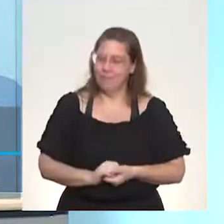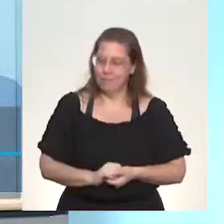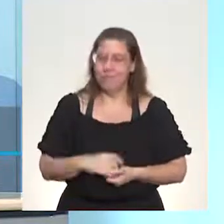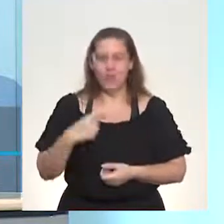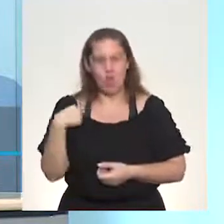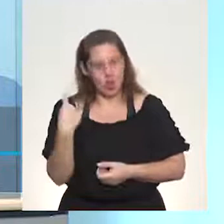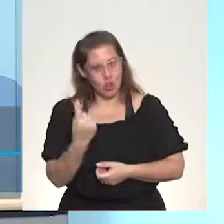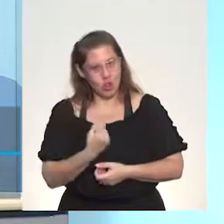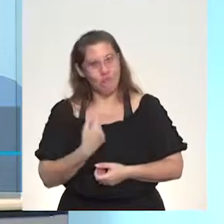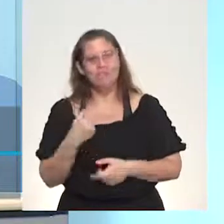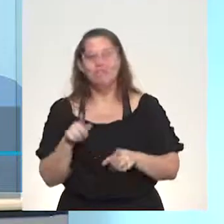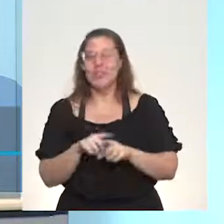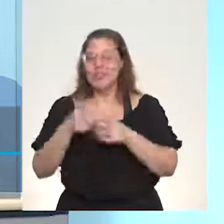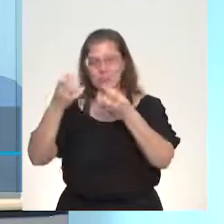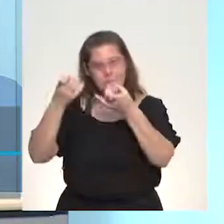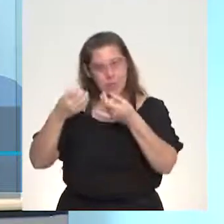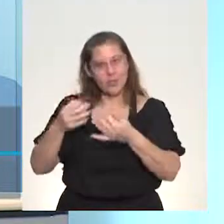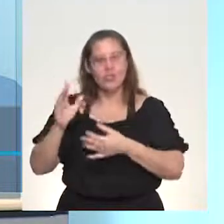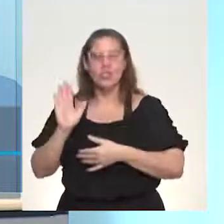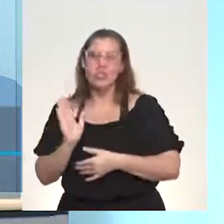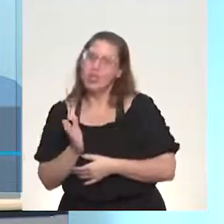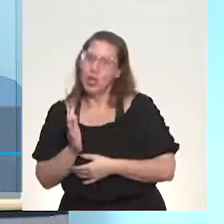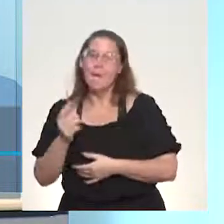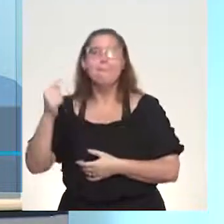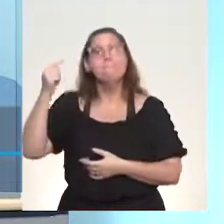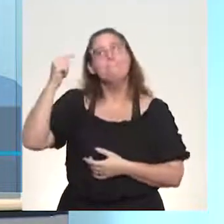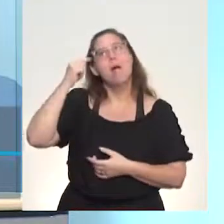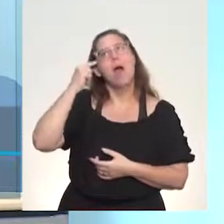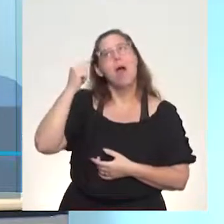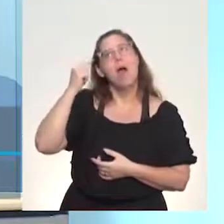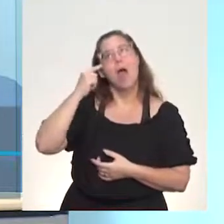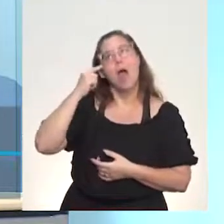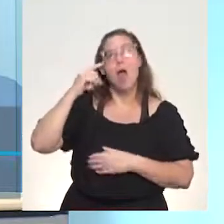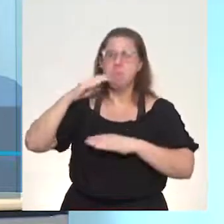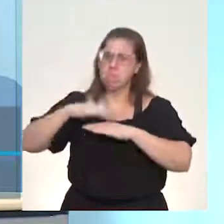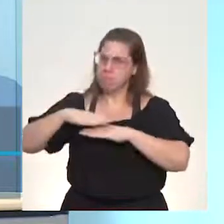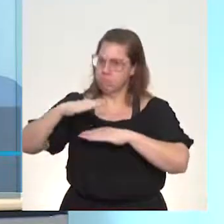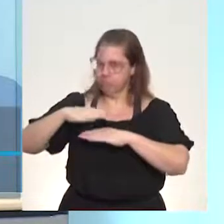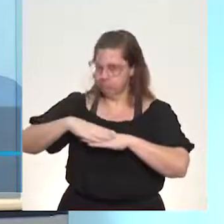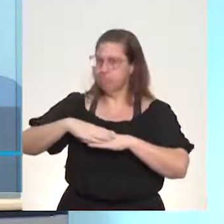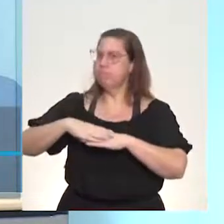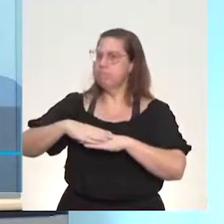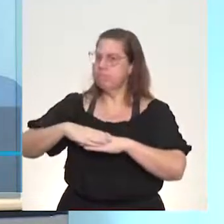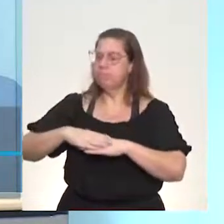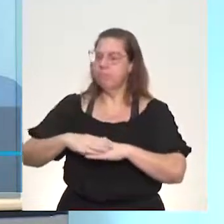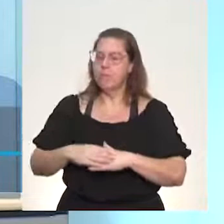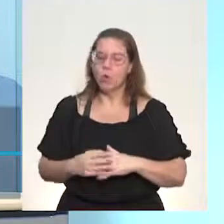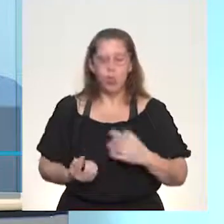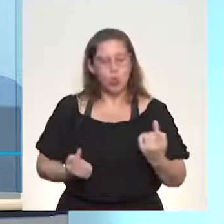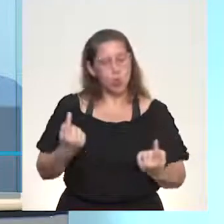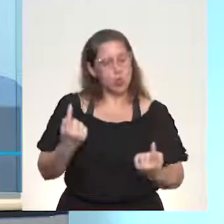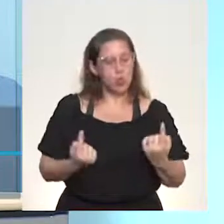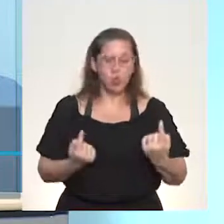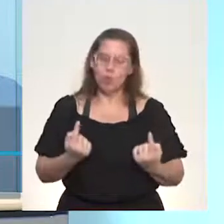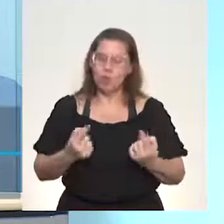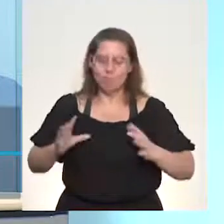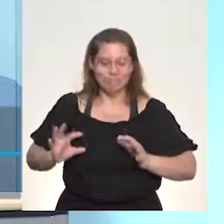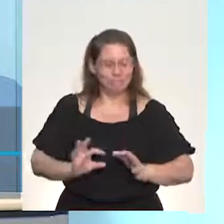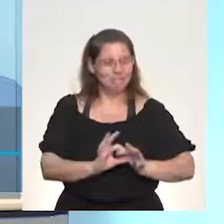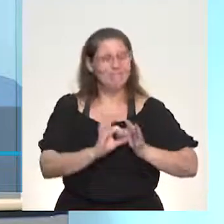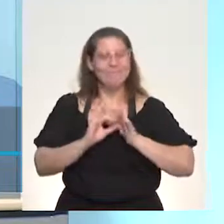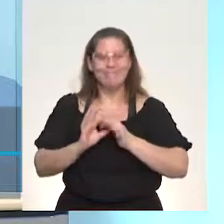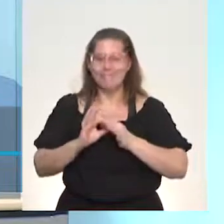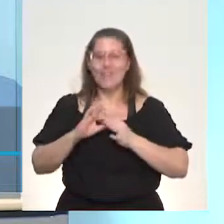já falamos também. Então, essa questão do pensamento e da ação e de um ser a extensão do outro é algo que a filosofia também